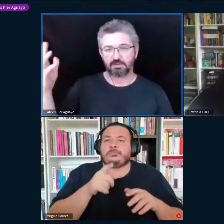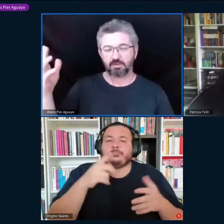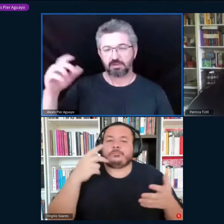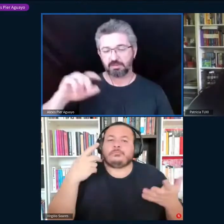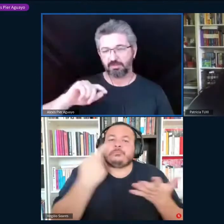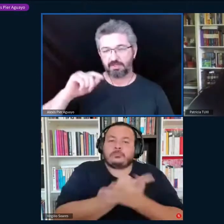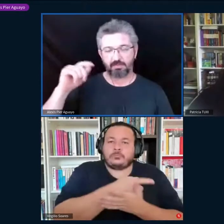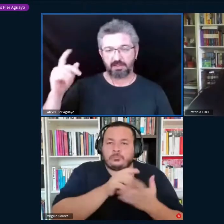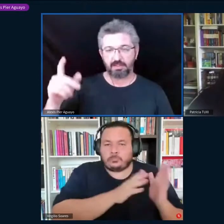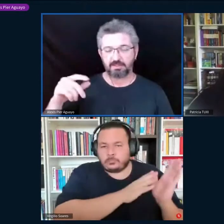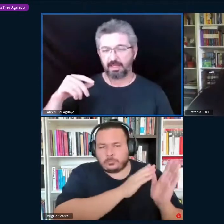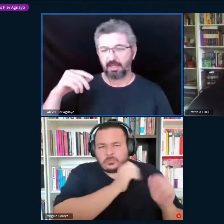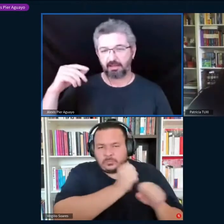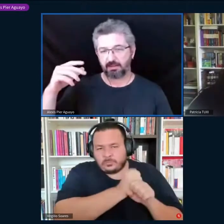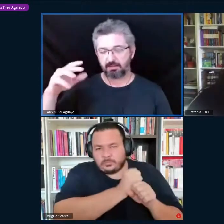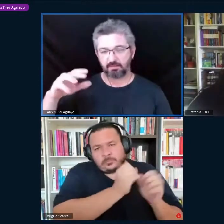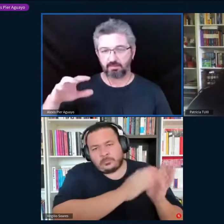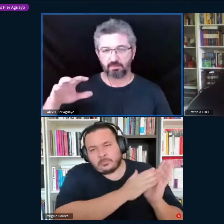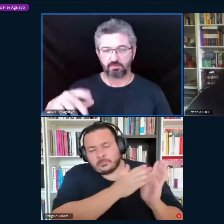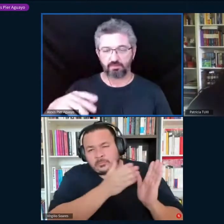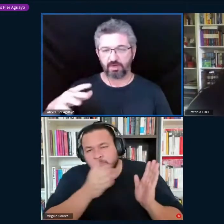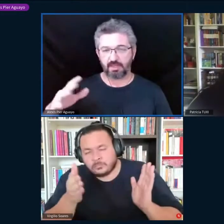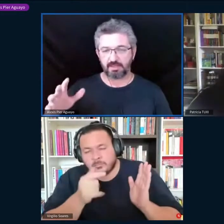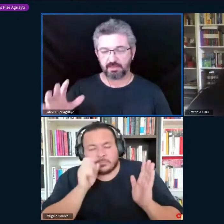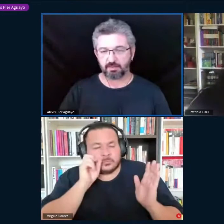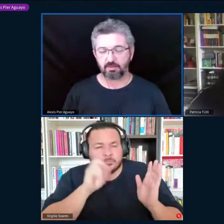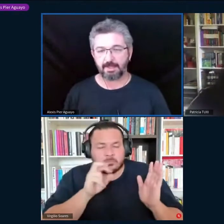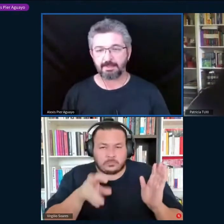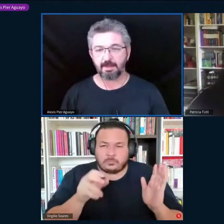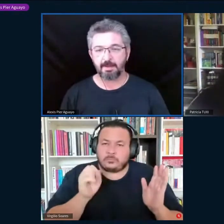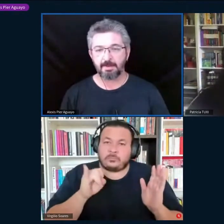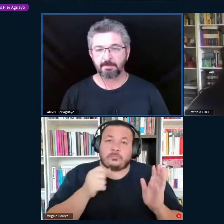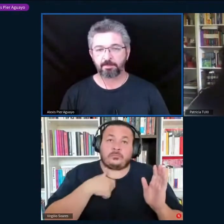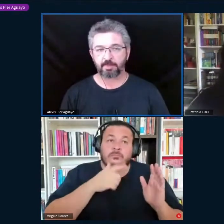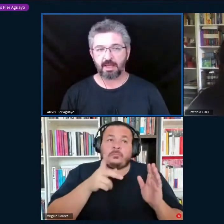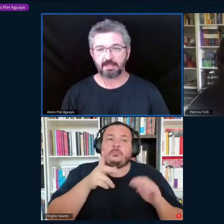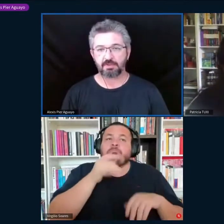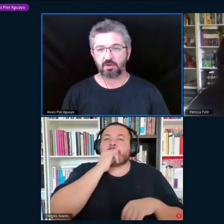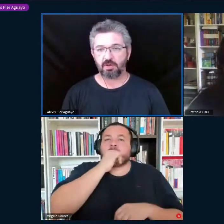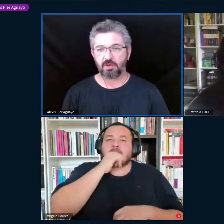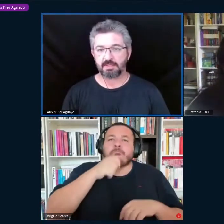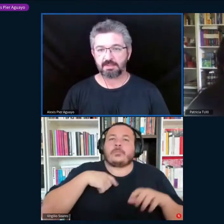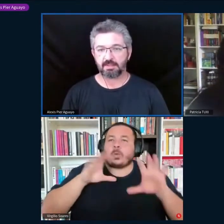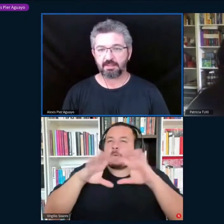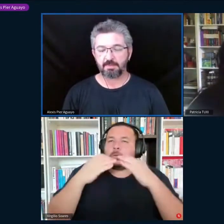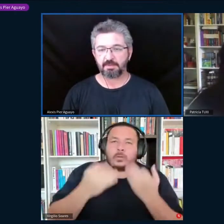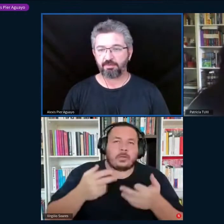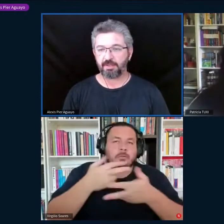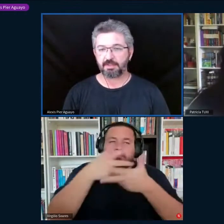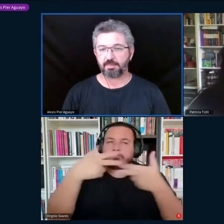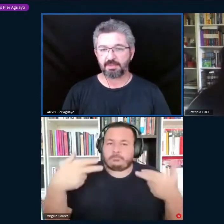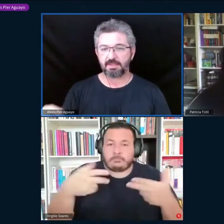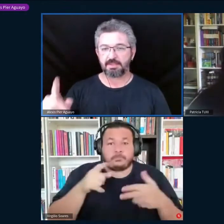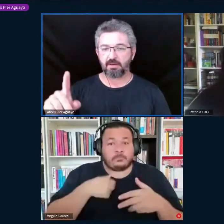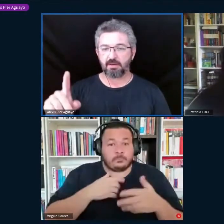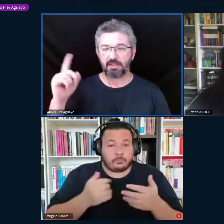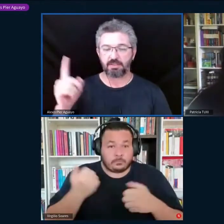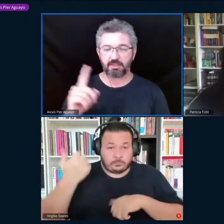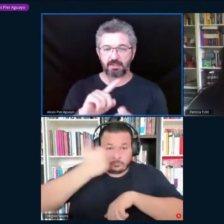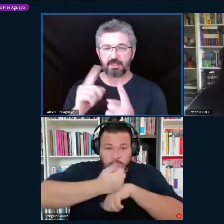longo desses anos todos, que se faz de maneira externa, ou como freelancer e tudo mais, as trocas desses intérpretes são